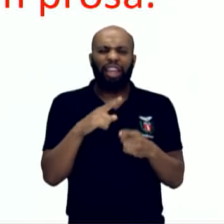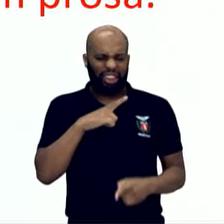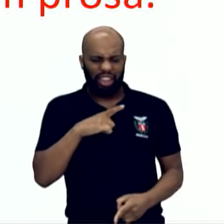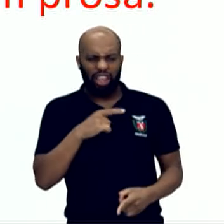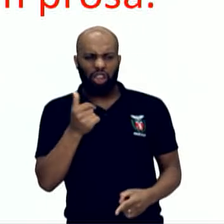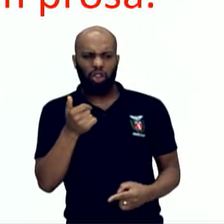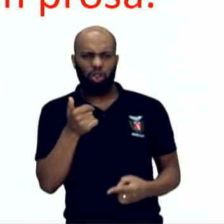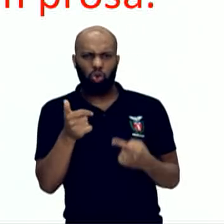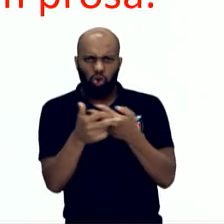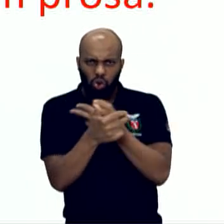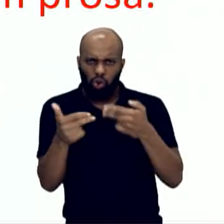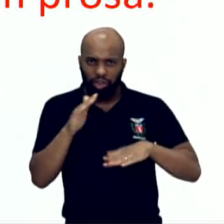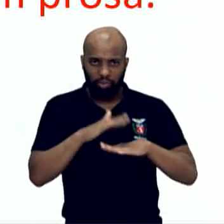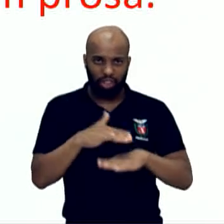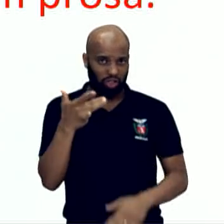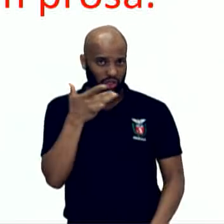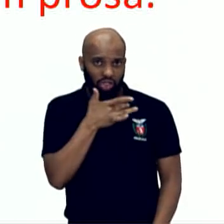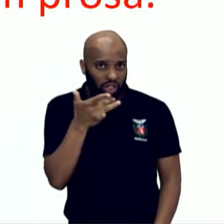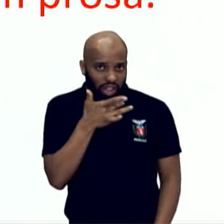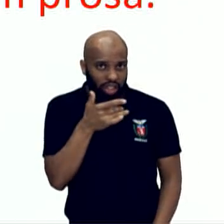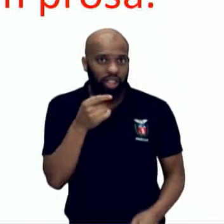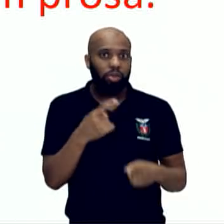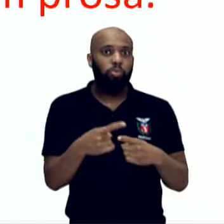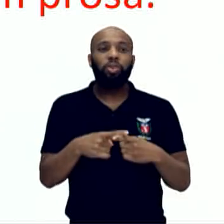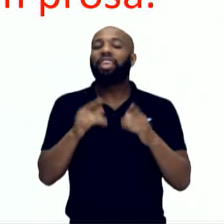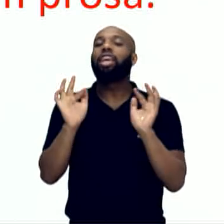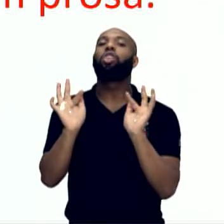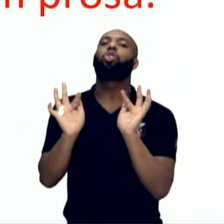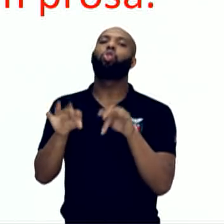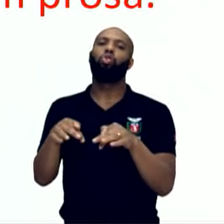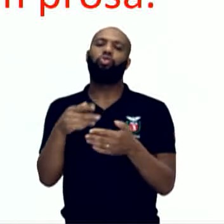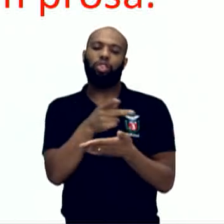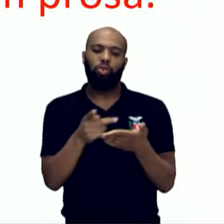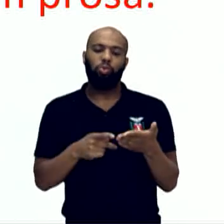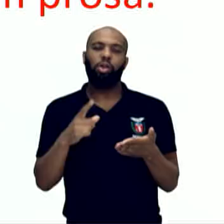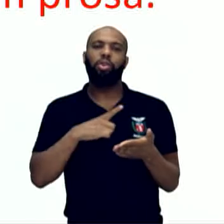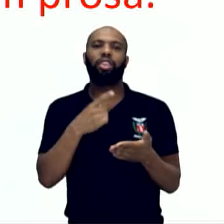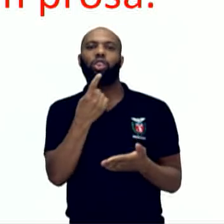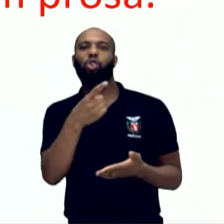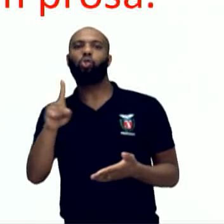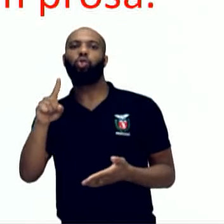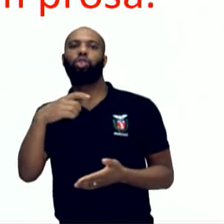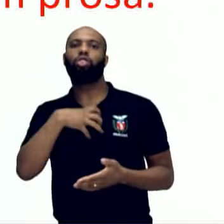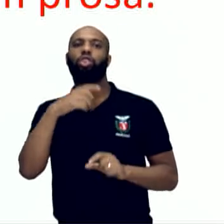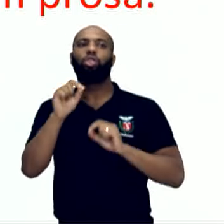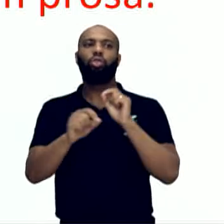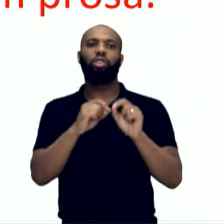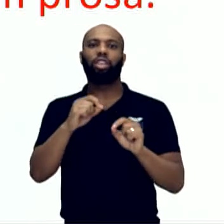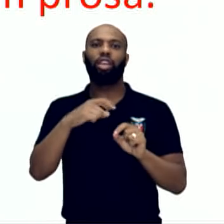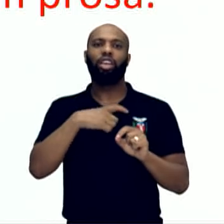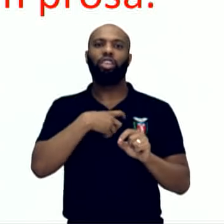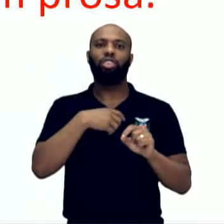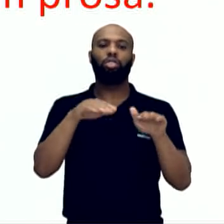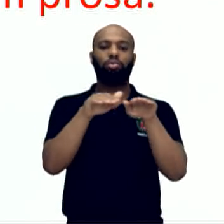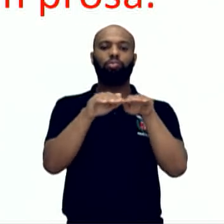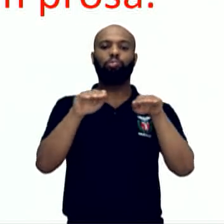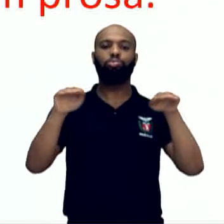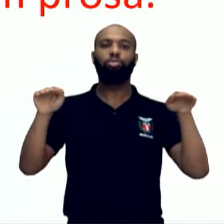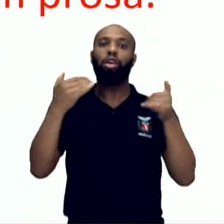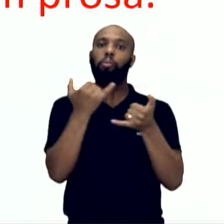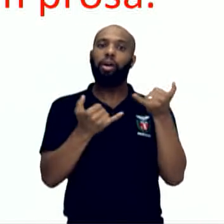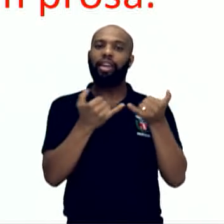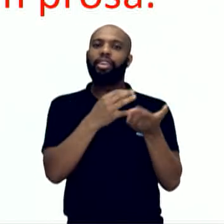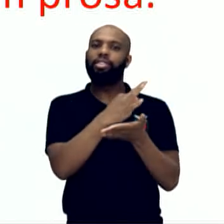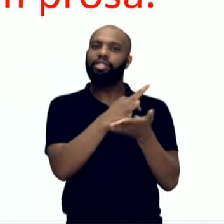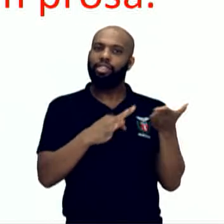gostosa? Porque no final do poema, as duas últimas orações seguem a estrutura horizontal do texto em prosa.